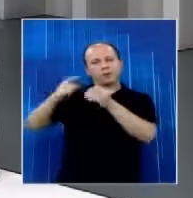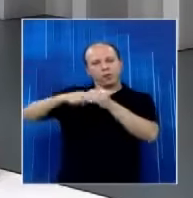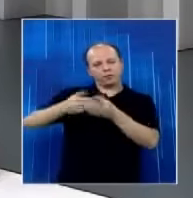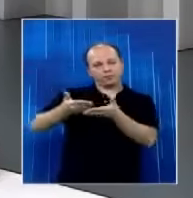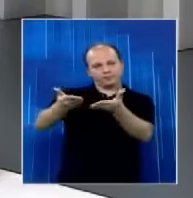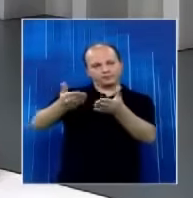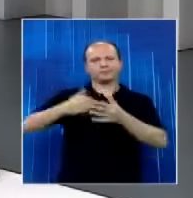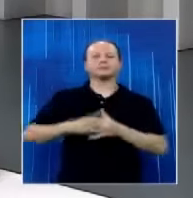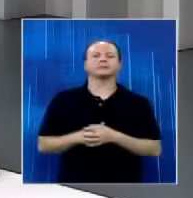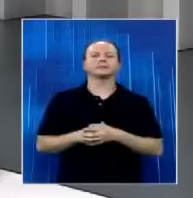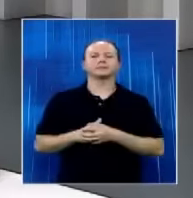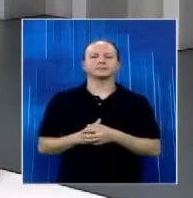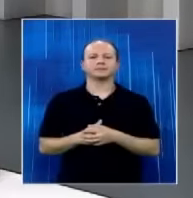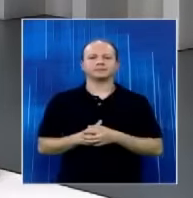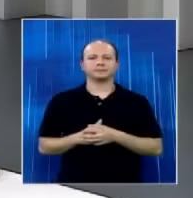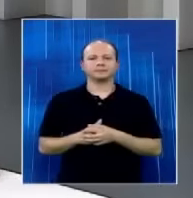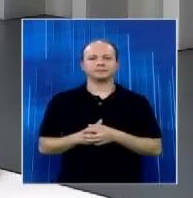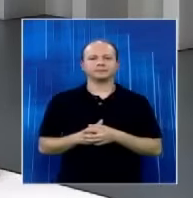É com vocês.